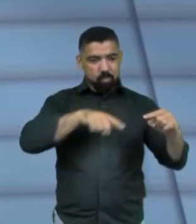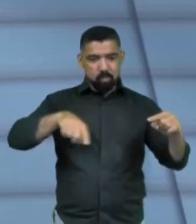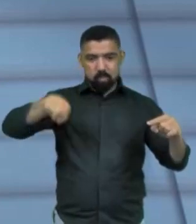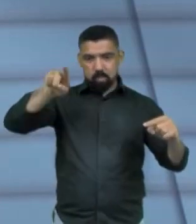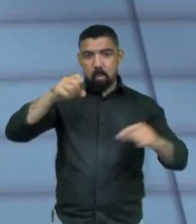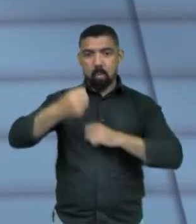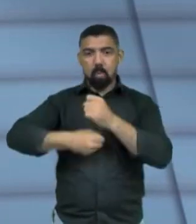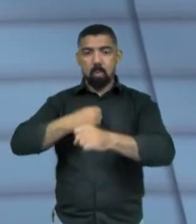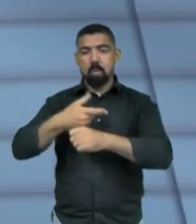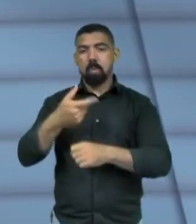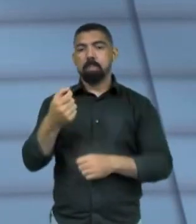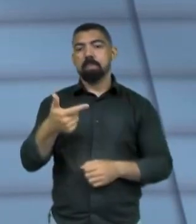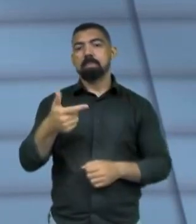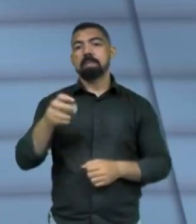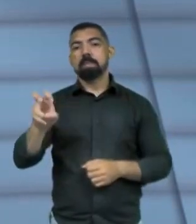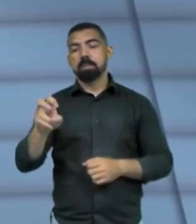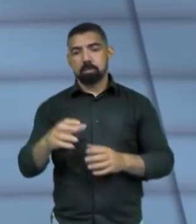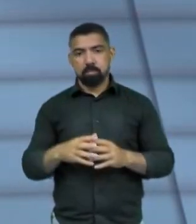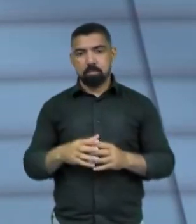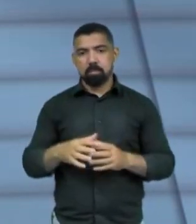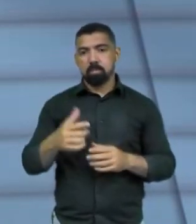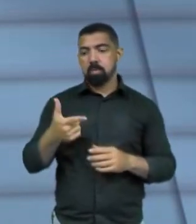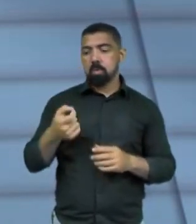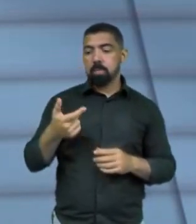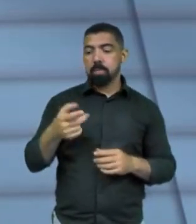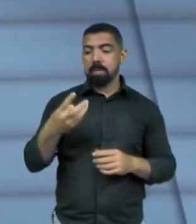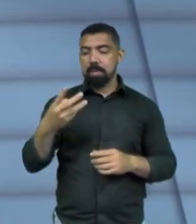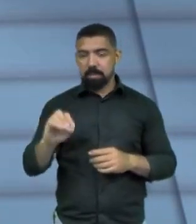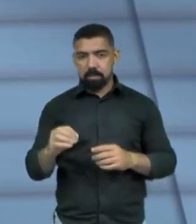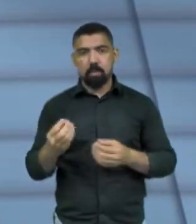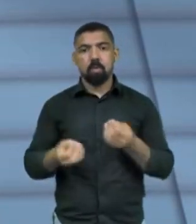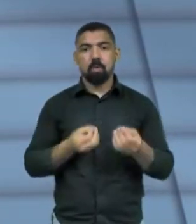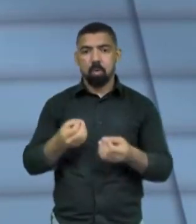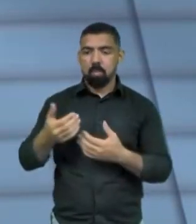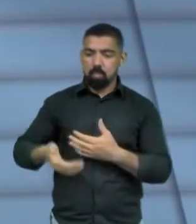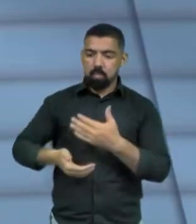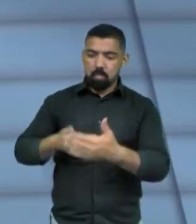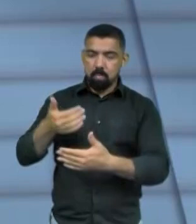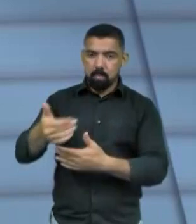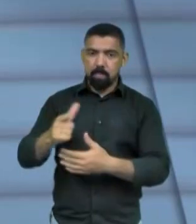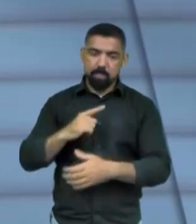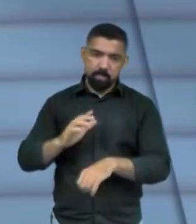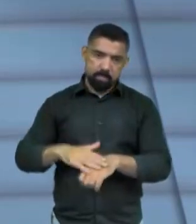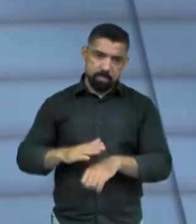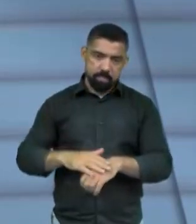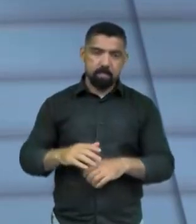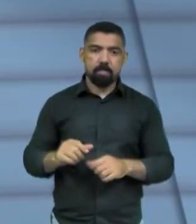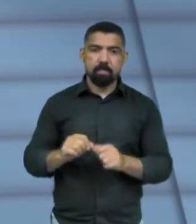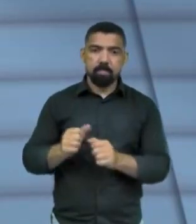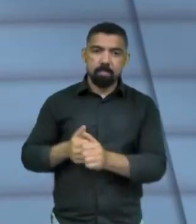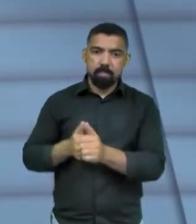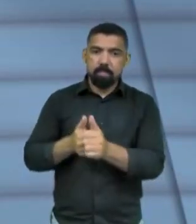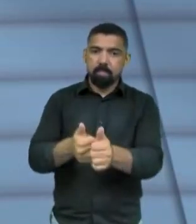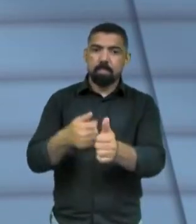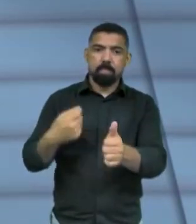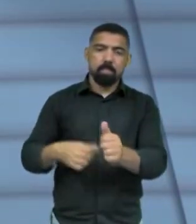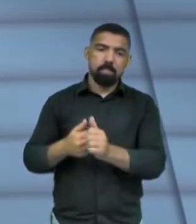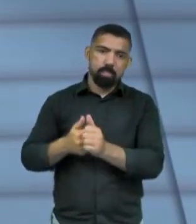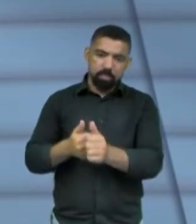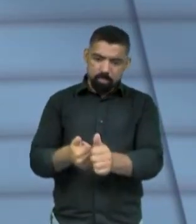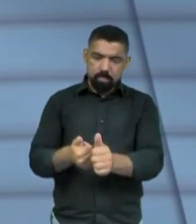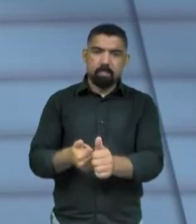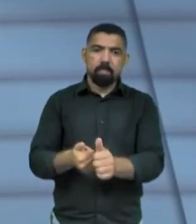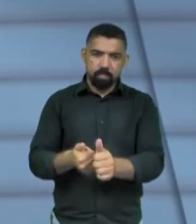2025? Como é que eu vou ser em 2030? Como é que eu vou ser em 2035 e assim por diante? E fazer acompanhamento